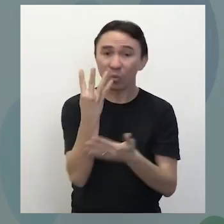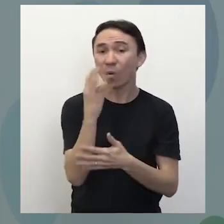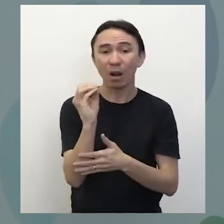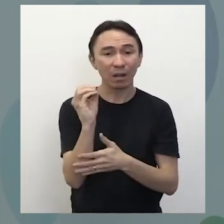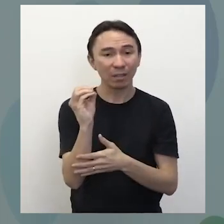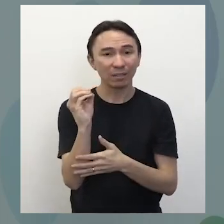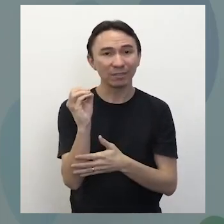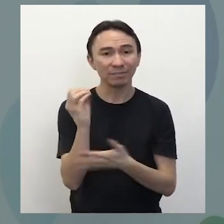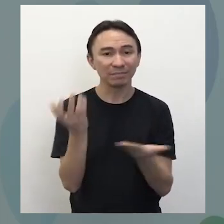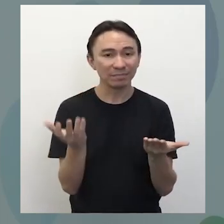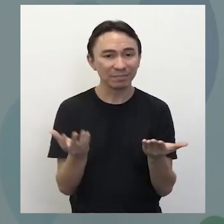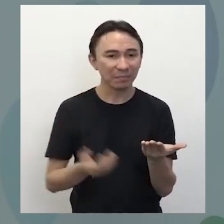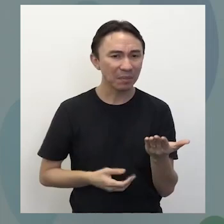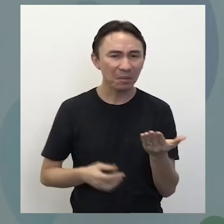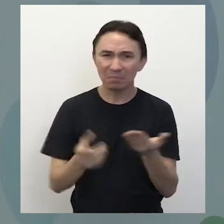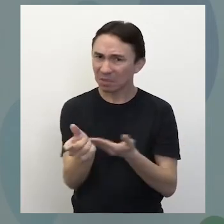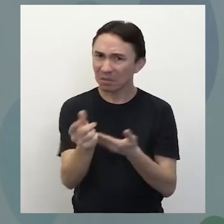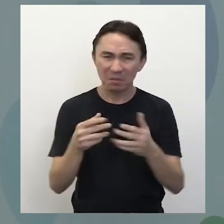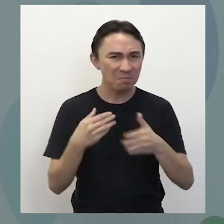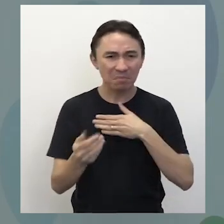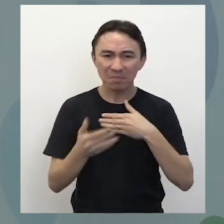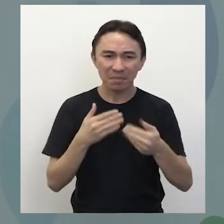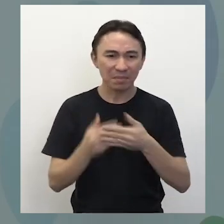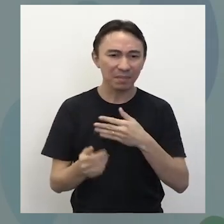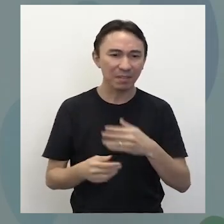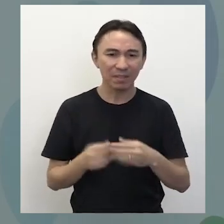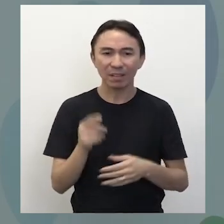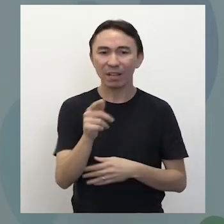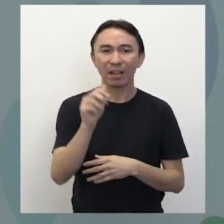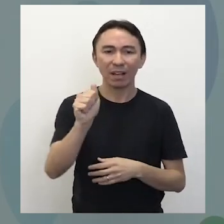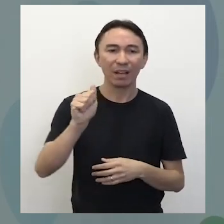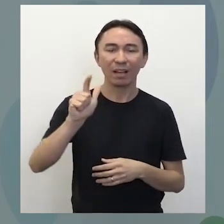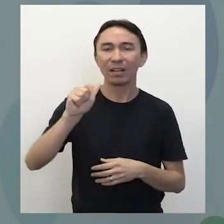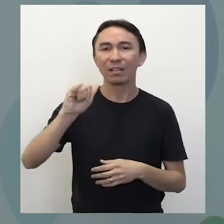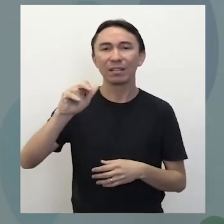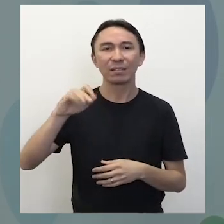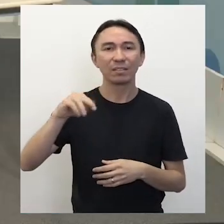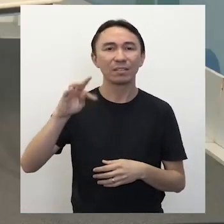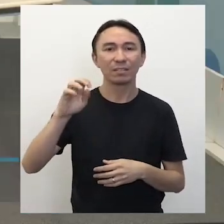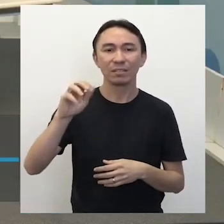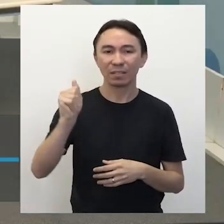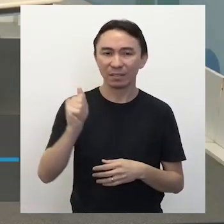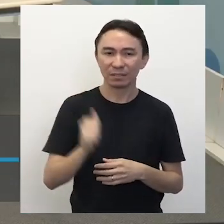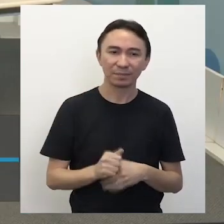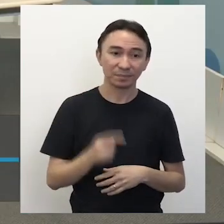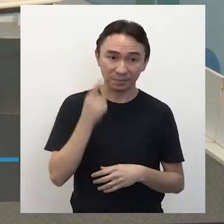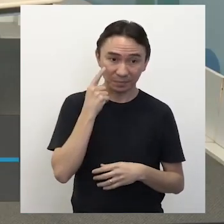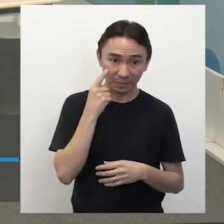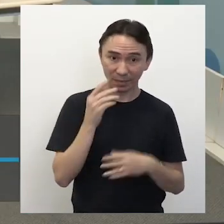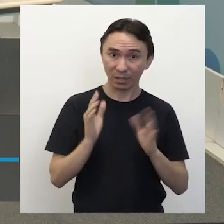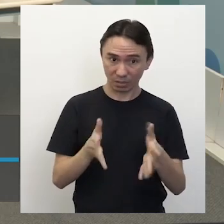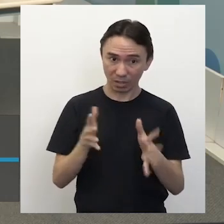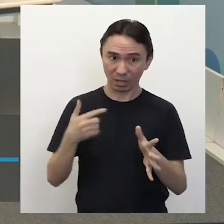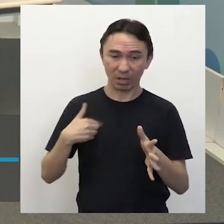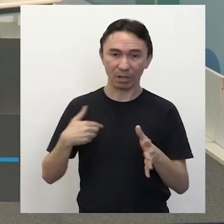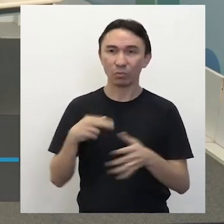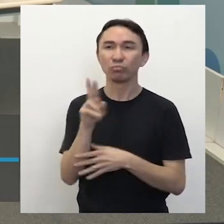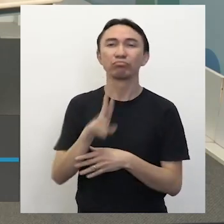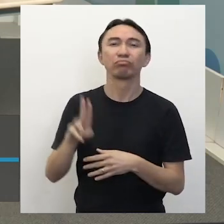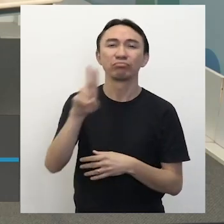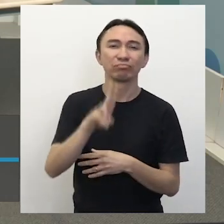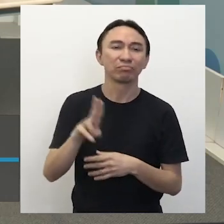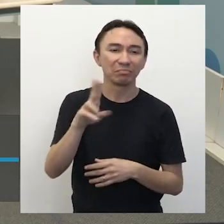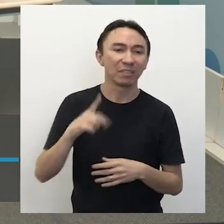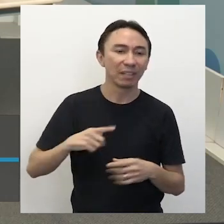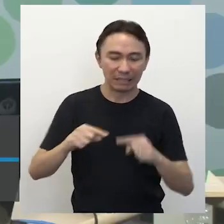ler de hoje pra amanhã. Não precisa ser essa edição, não, pode ser outra. O livro tá aqui, ó, alienista. E eu trouxe até aqui, gente, essa versão eu já usei bastante em sala de aula, que é a